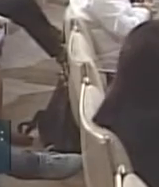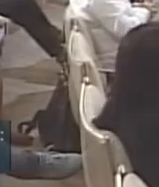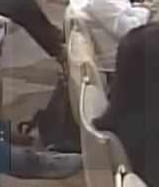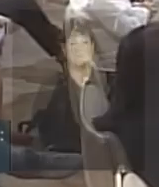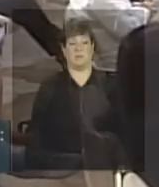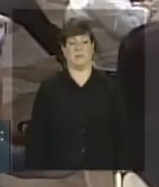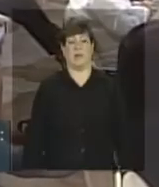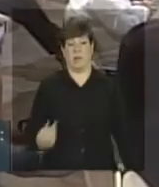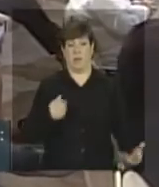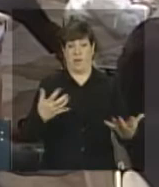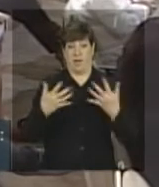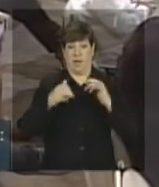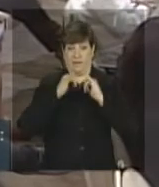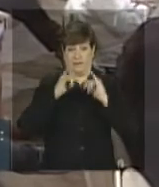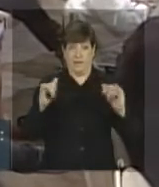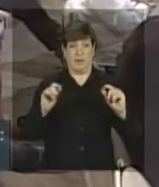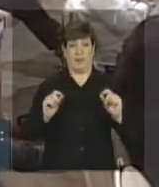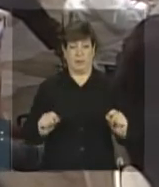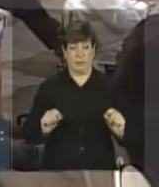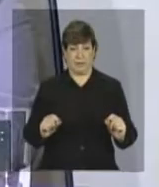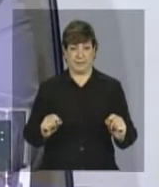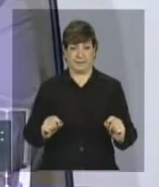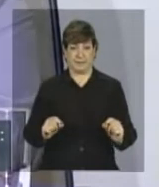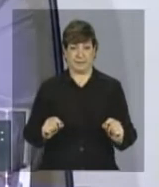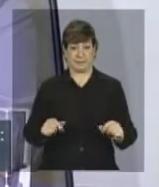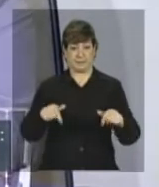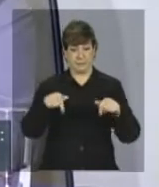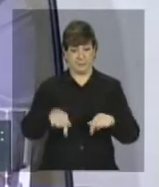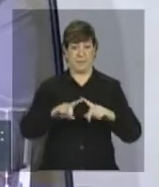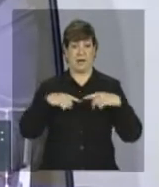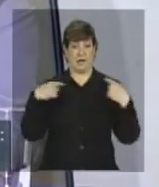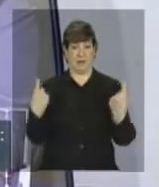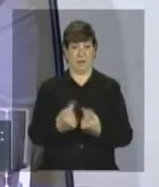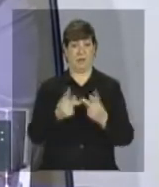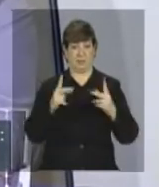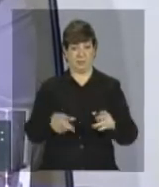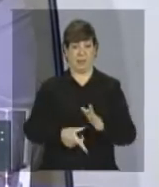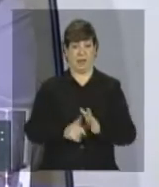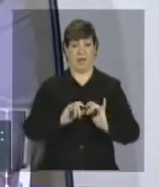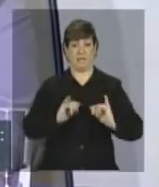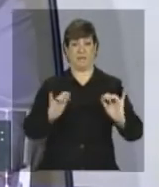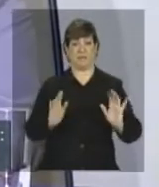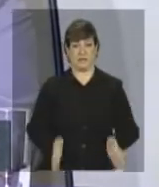Eu quero dizer que, nesse ato, como já foi dito,